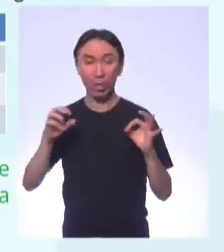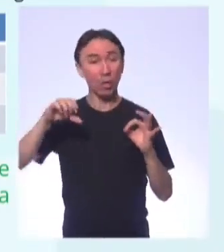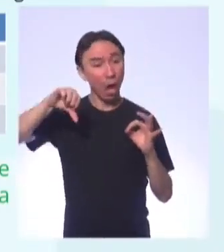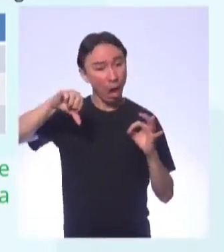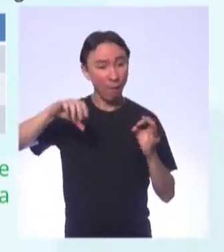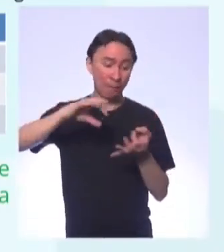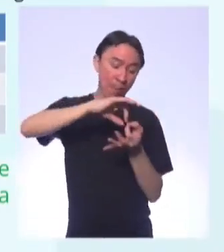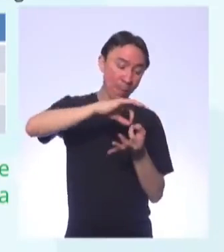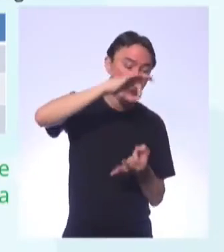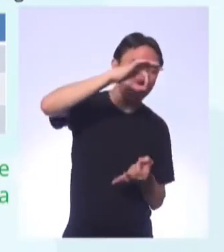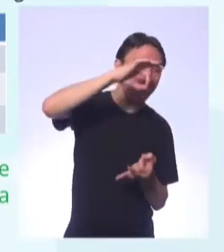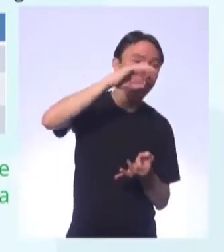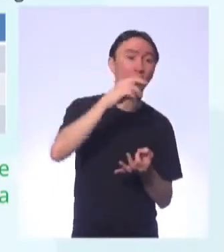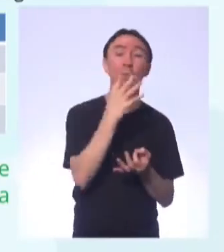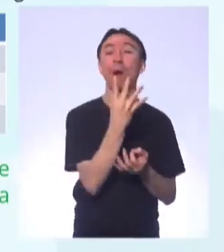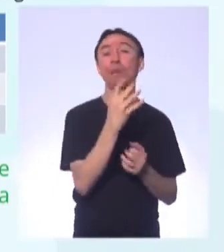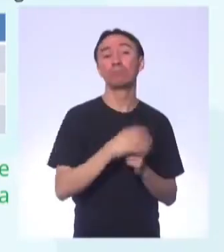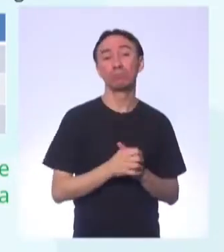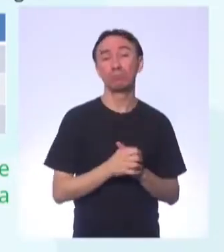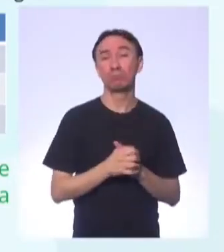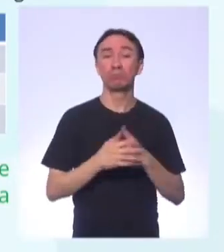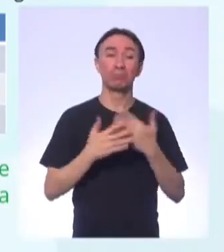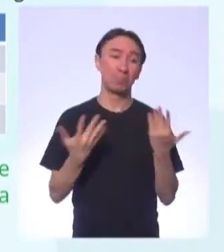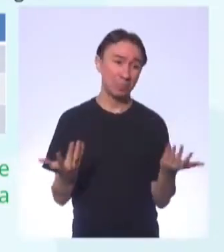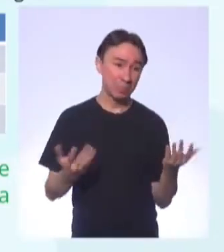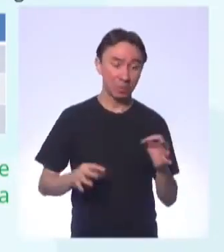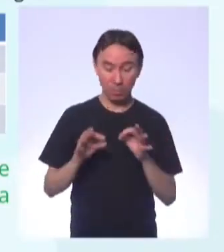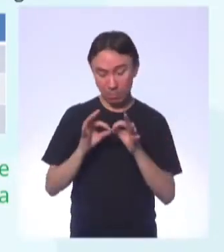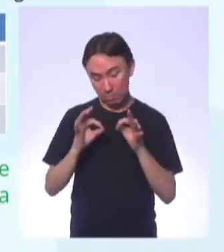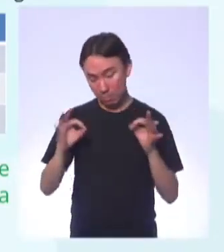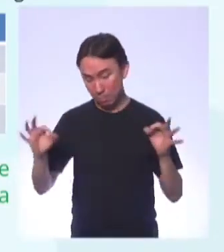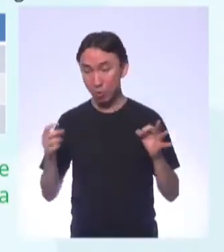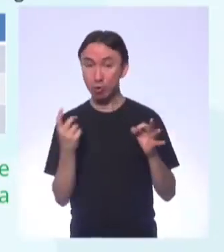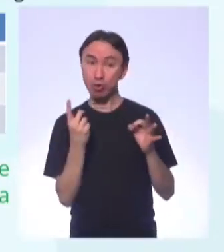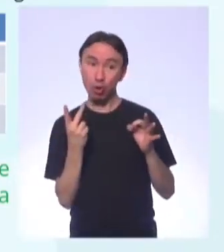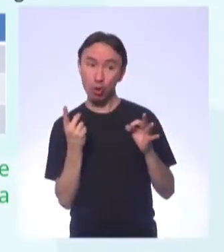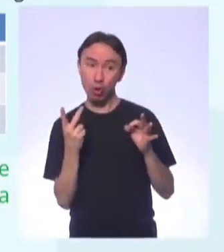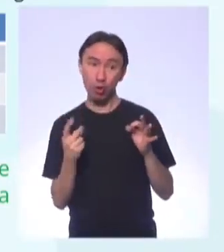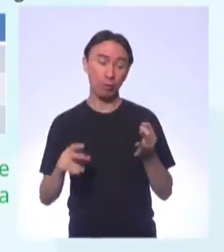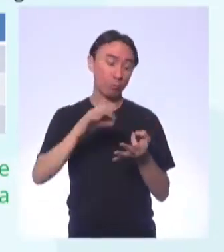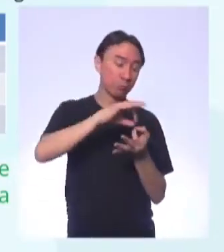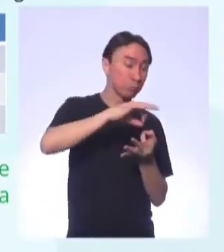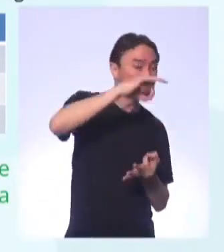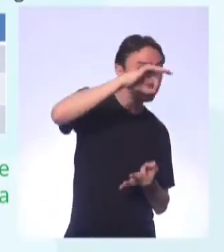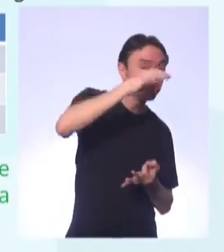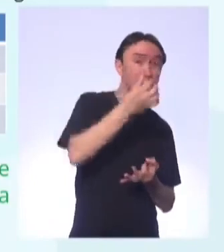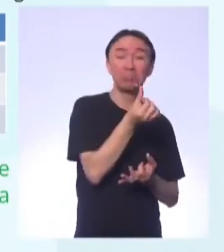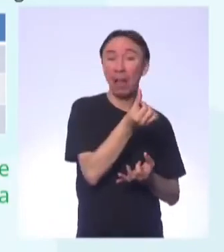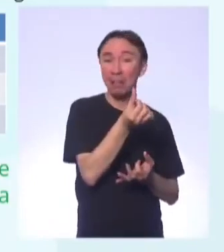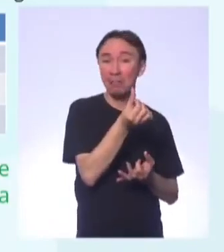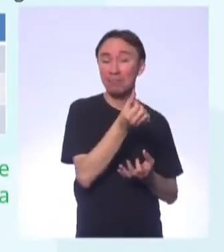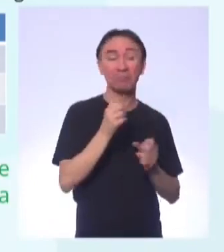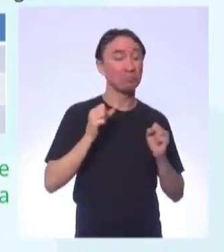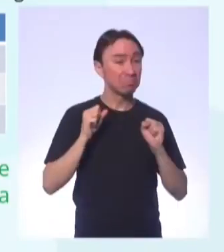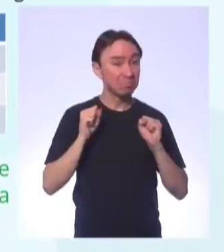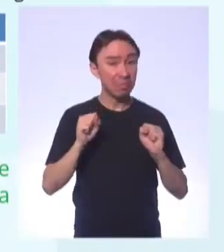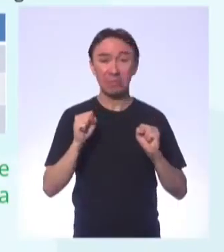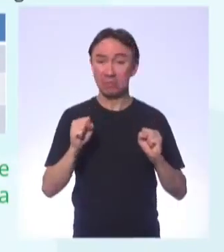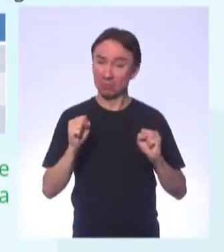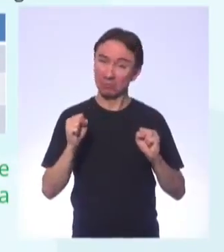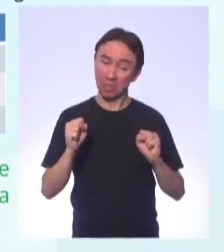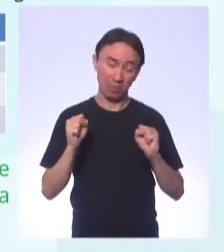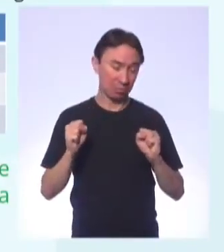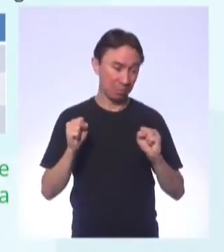comprimento aí desse campo com a largura 12 de comprimento com seis largura tem um poderia ter